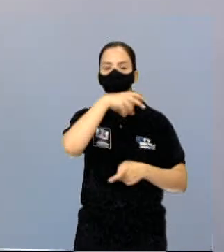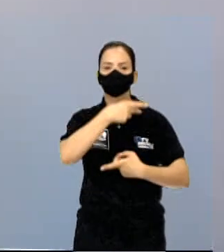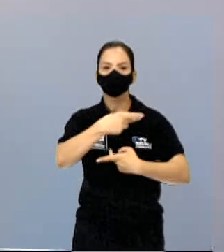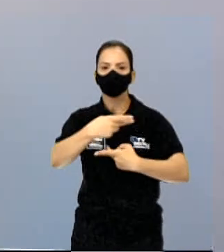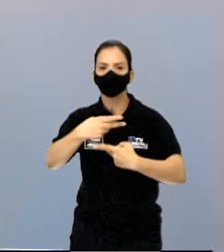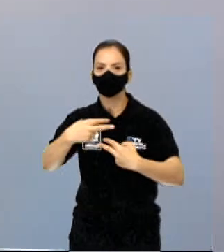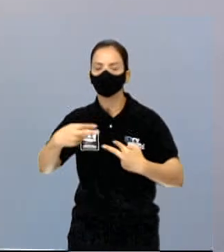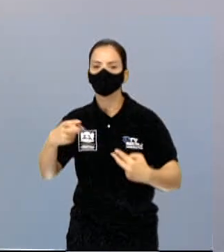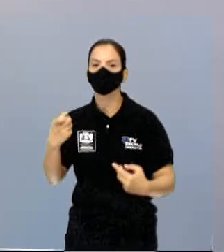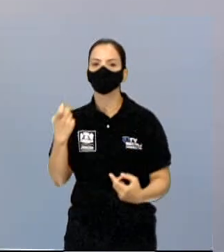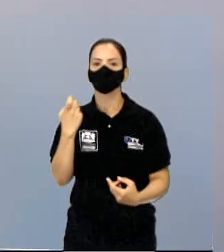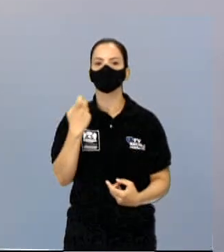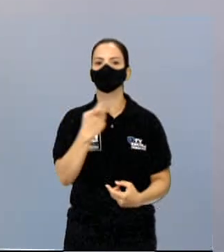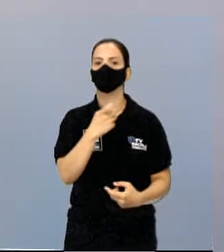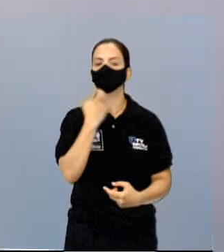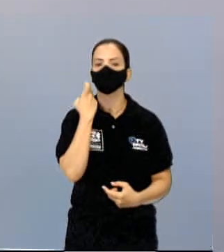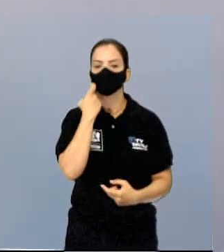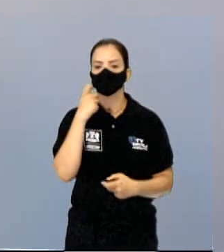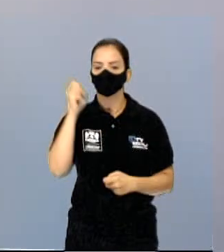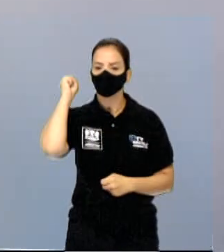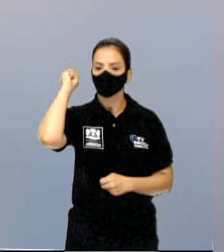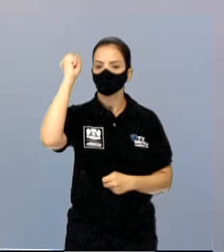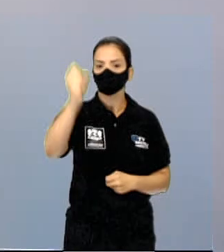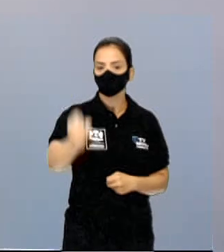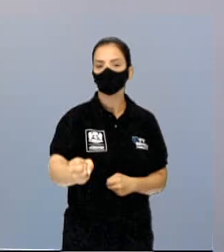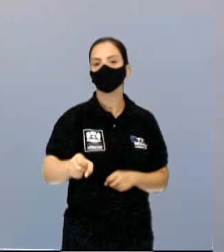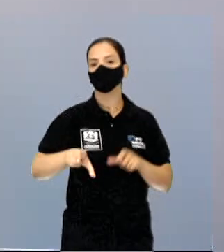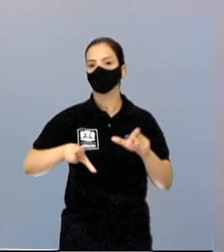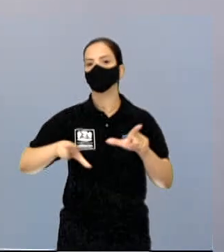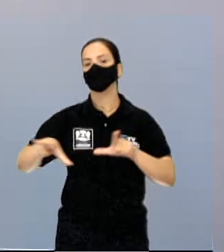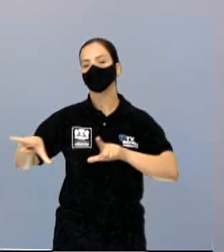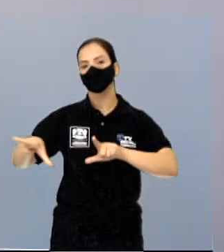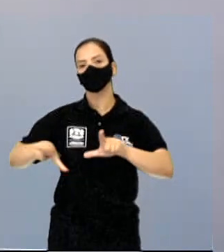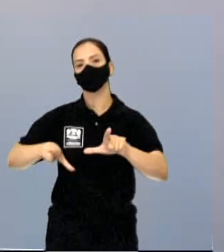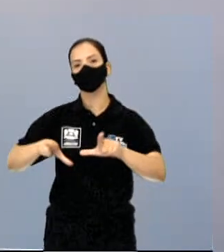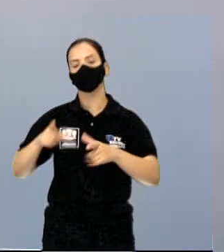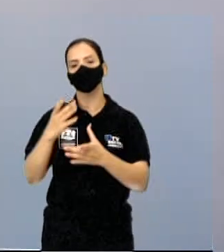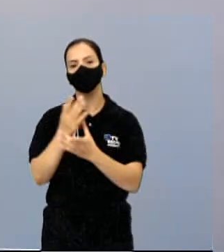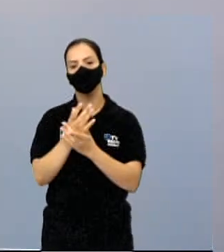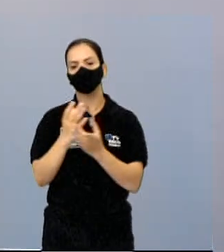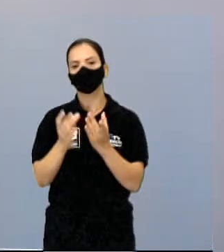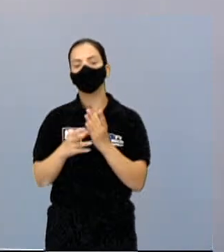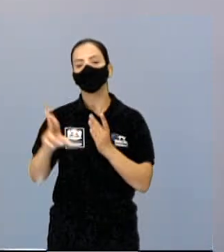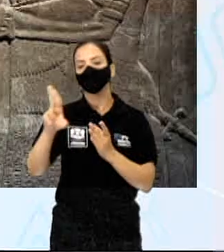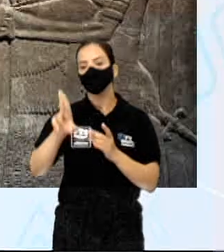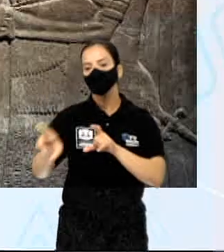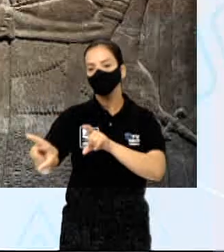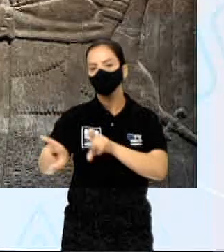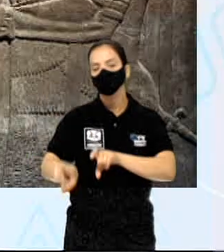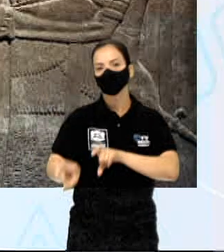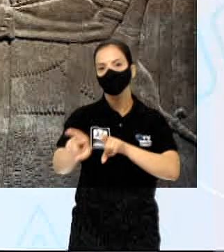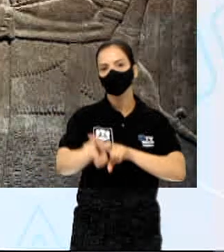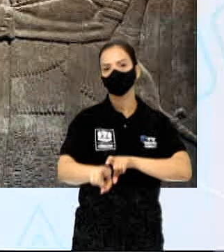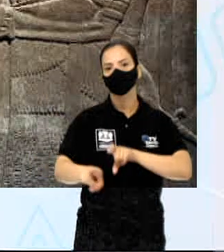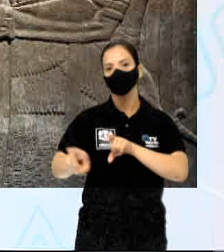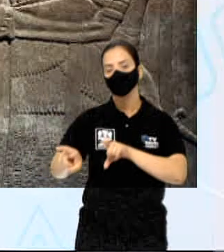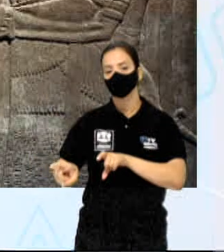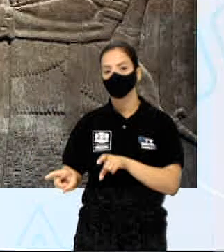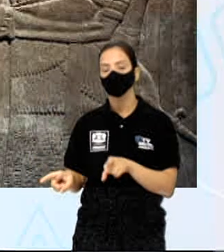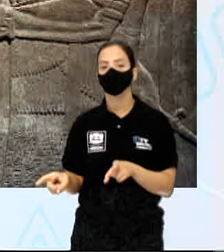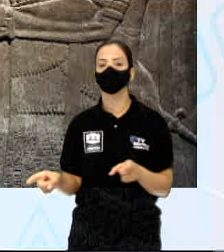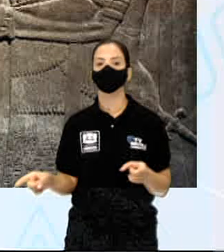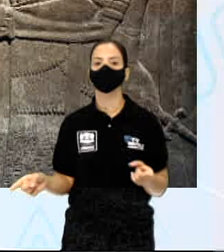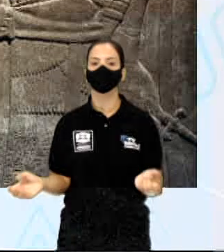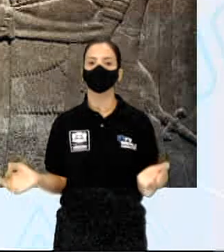da pesca. Então, era um grupo ali que estava ligado a essa questão dos trabalhos manuais ligados ao campo, tá? E aí, por fim,